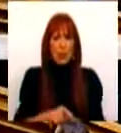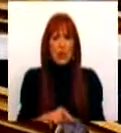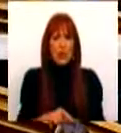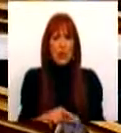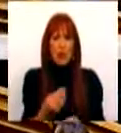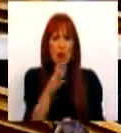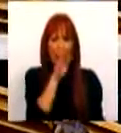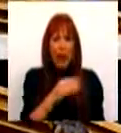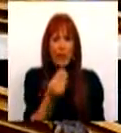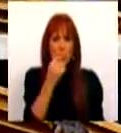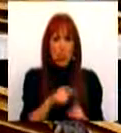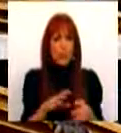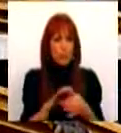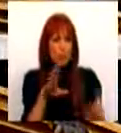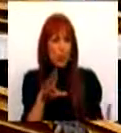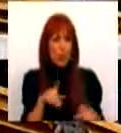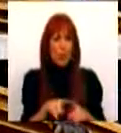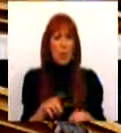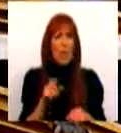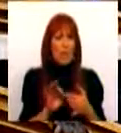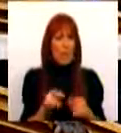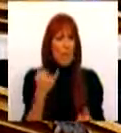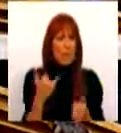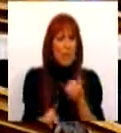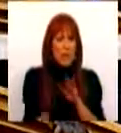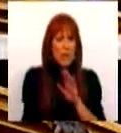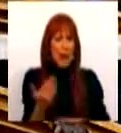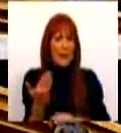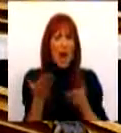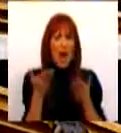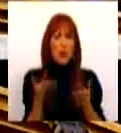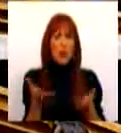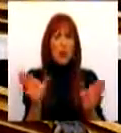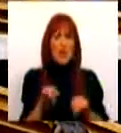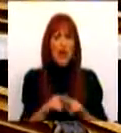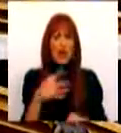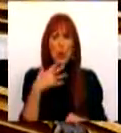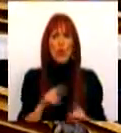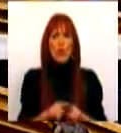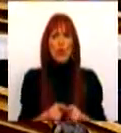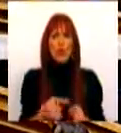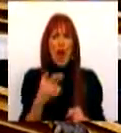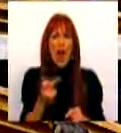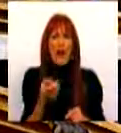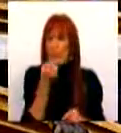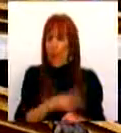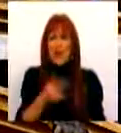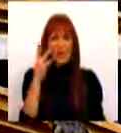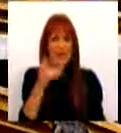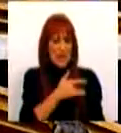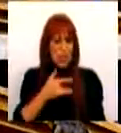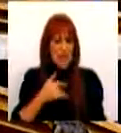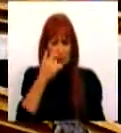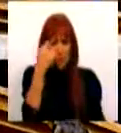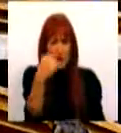hábitos alimentares inadequados são o fator de risco que mais contribui para o total de anos perdidos de vida saudável